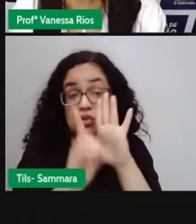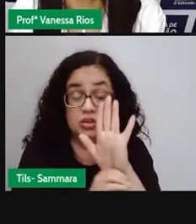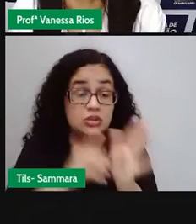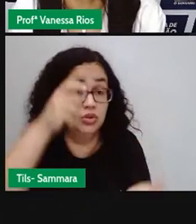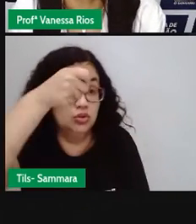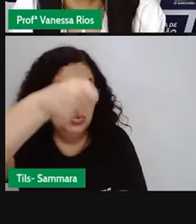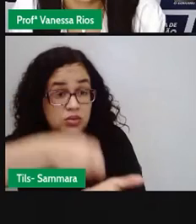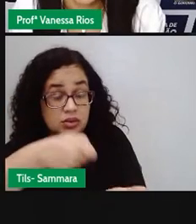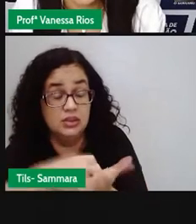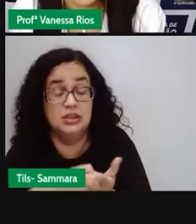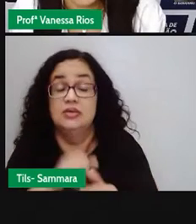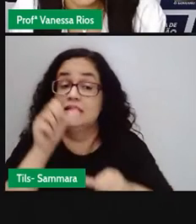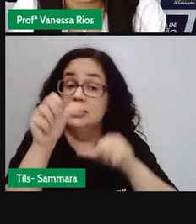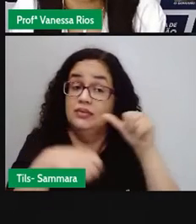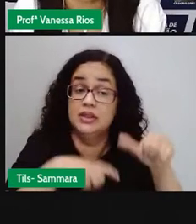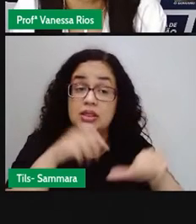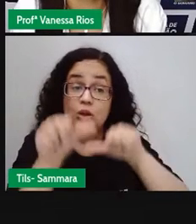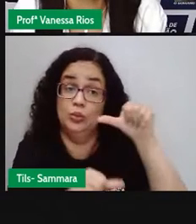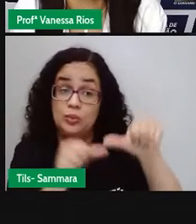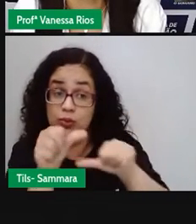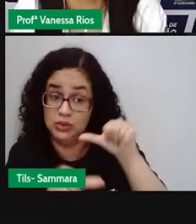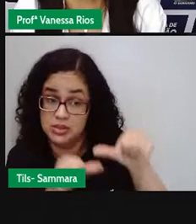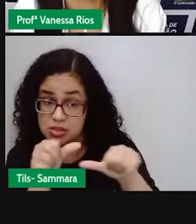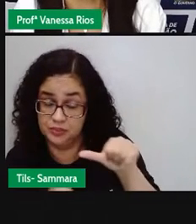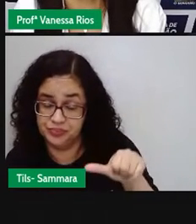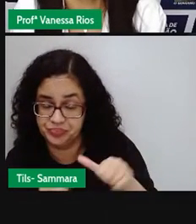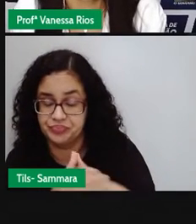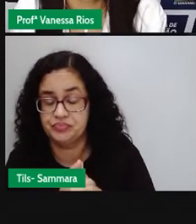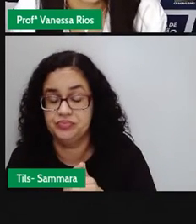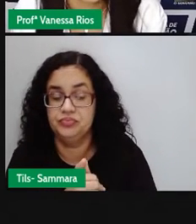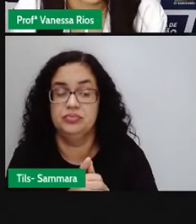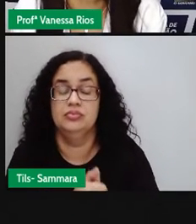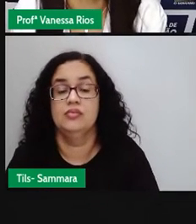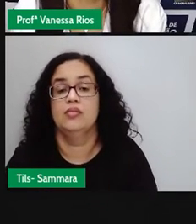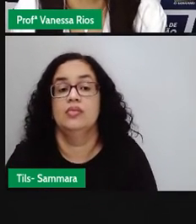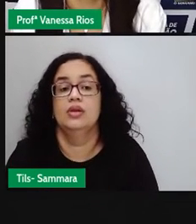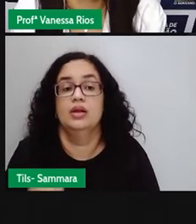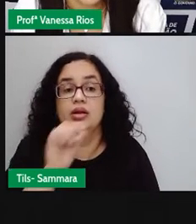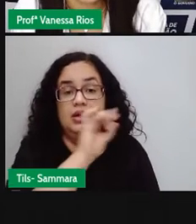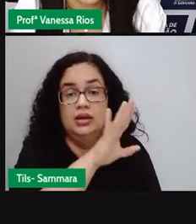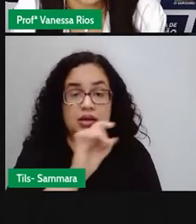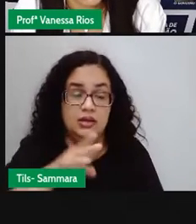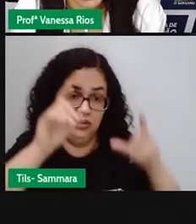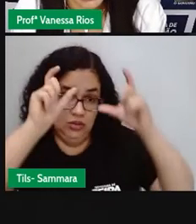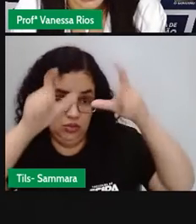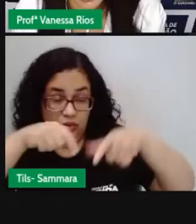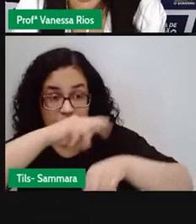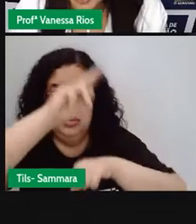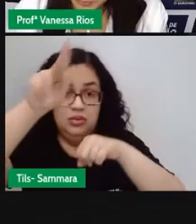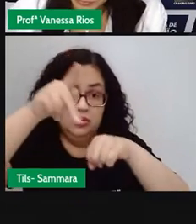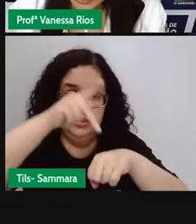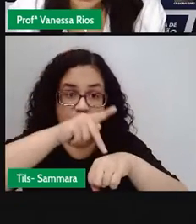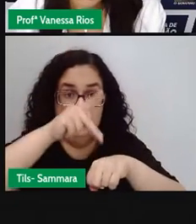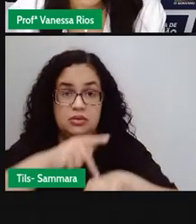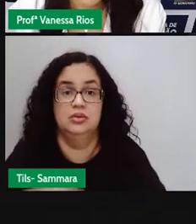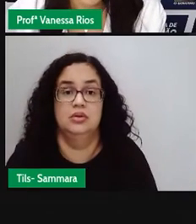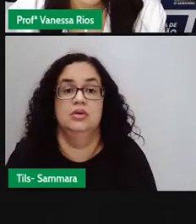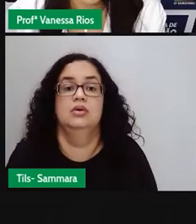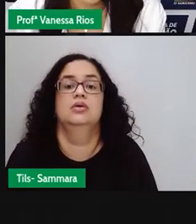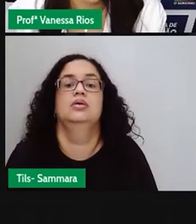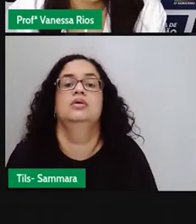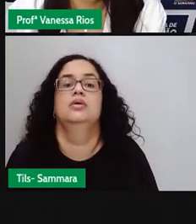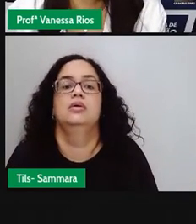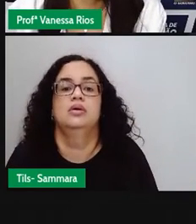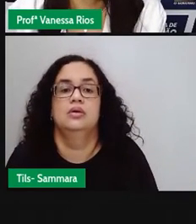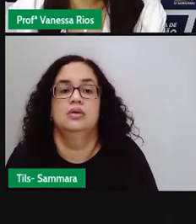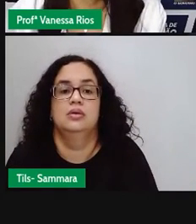aí sofrer variações relacionadas aí, a cada lugar, a cada país.